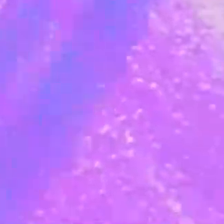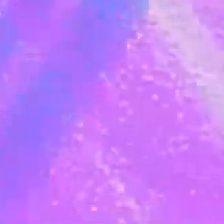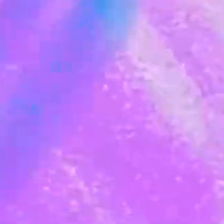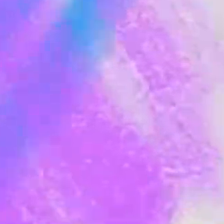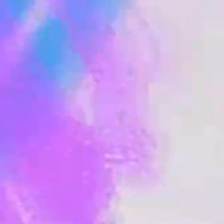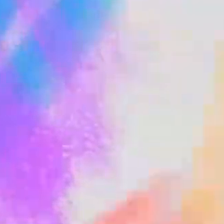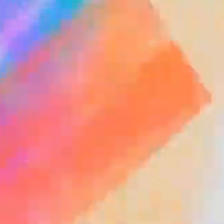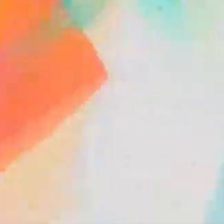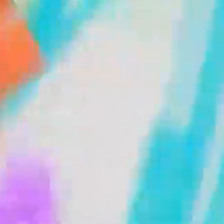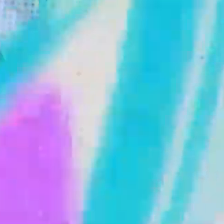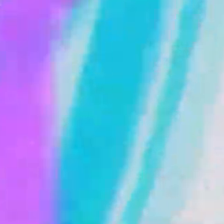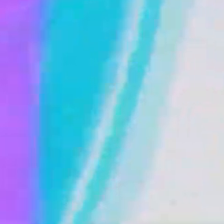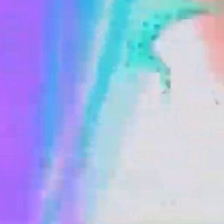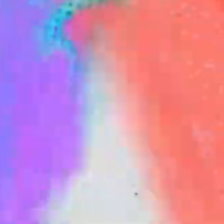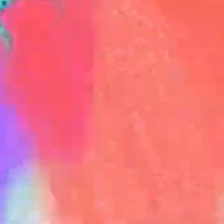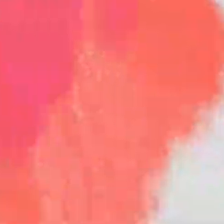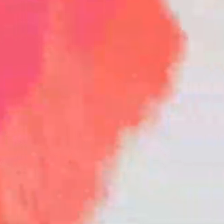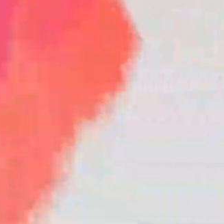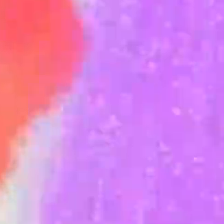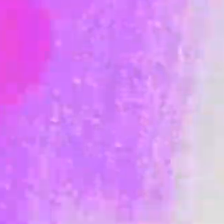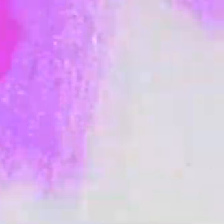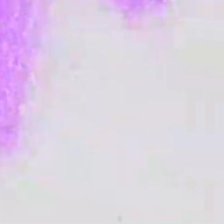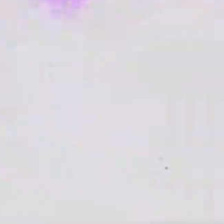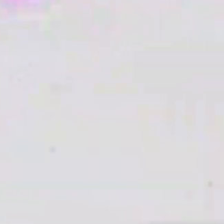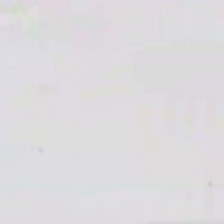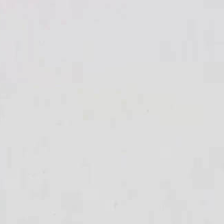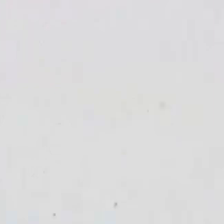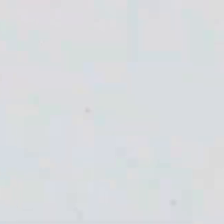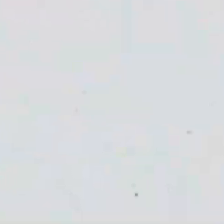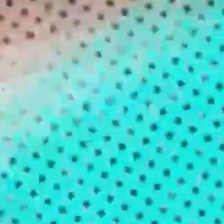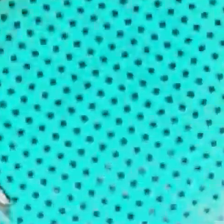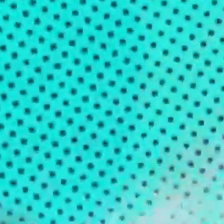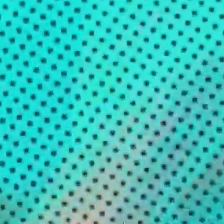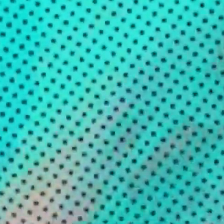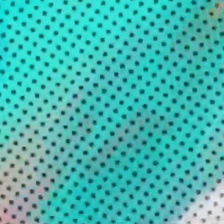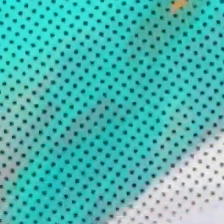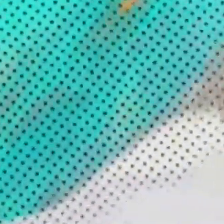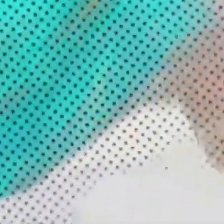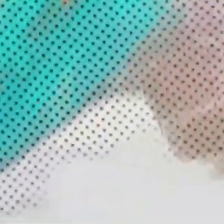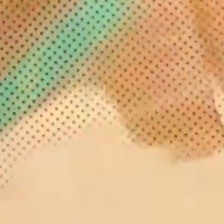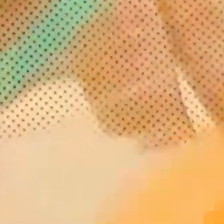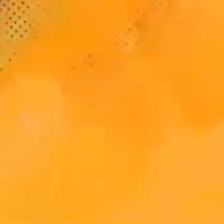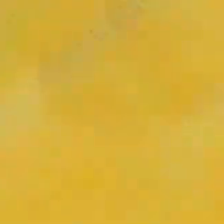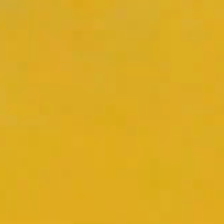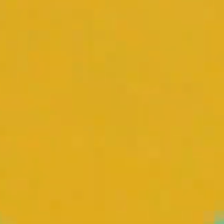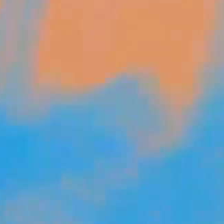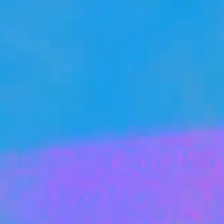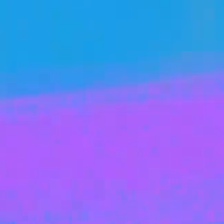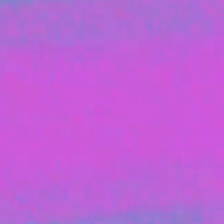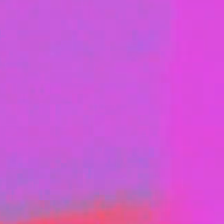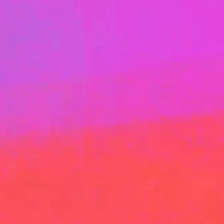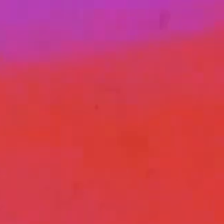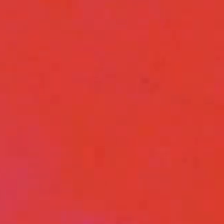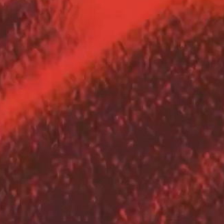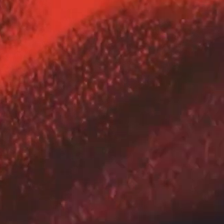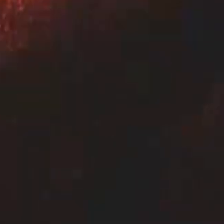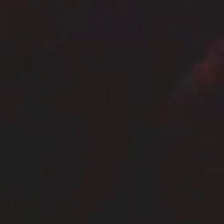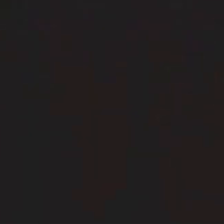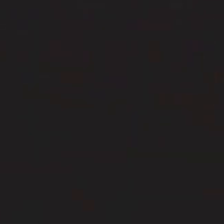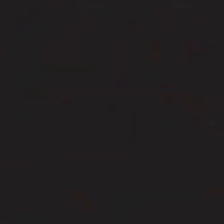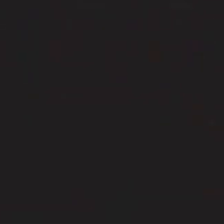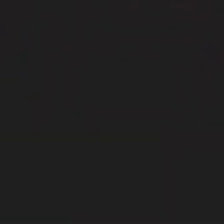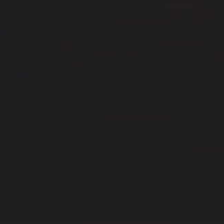coisa. O Brasil é um grande produtor de carne, sim, mas o Brasil muitas vezes importa, por exemplo, fertilizante que é utilizado para produzir milho,